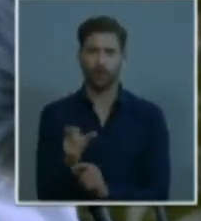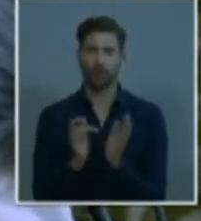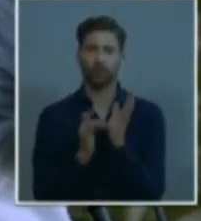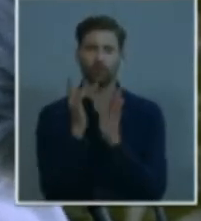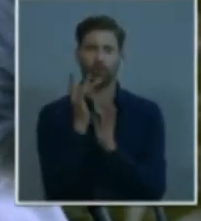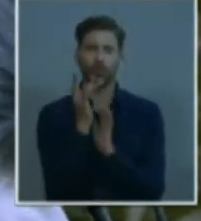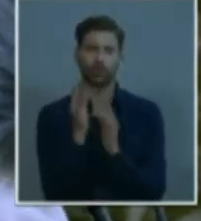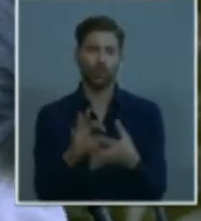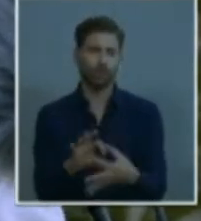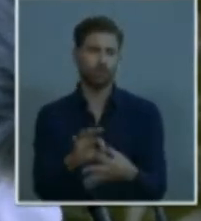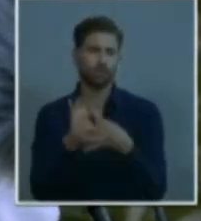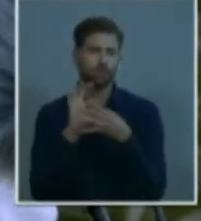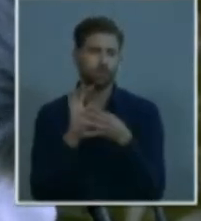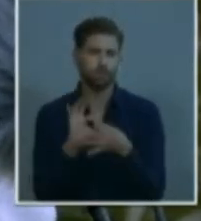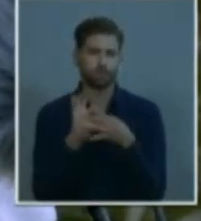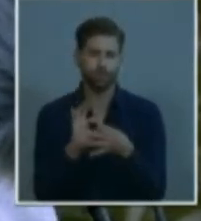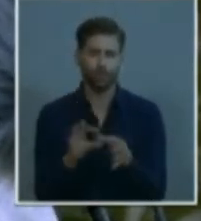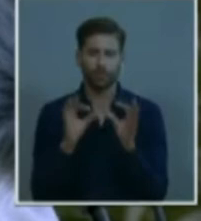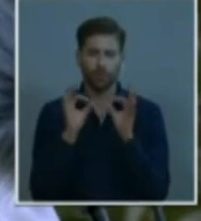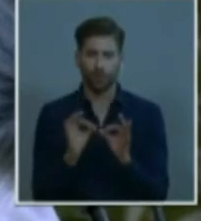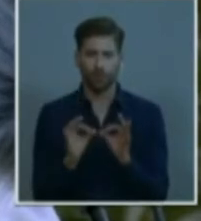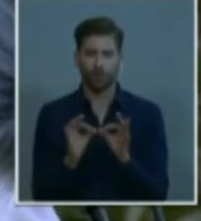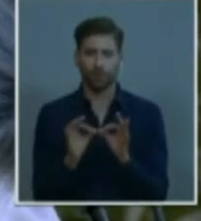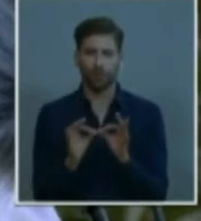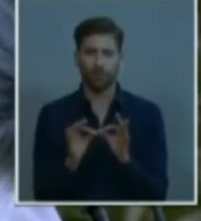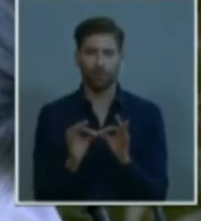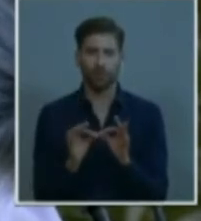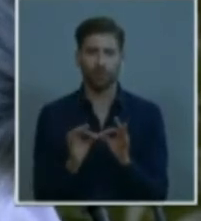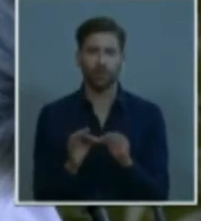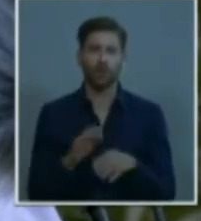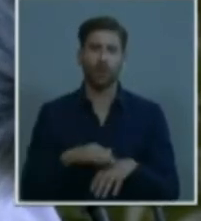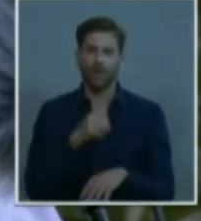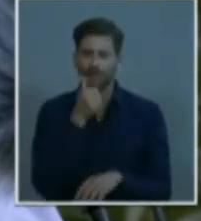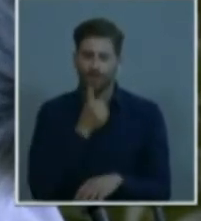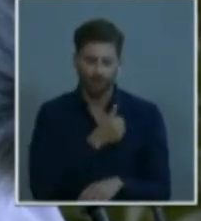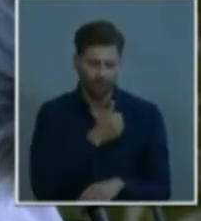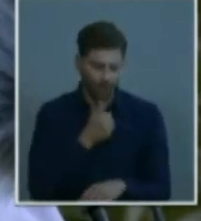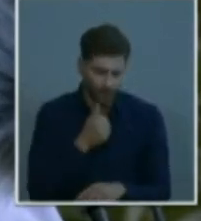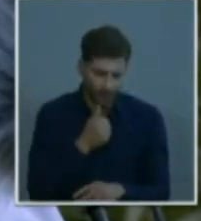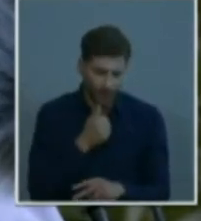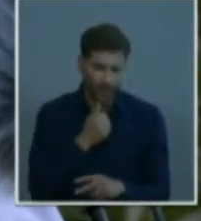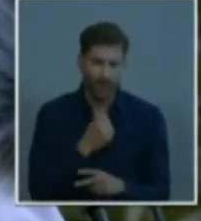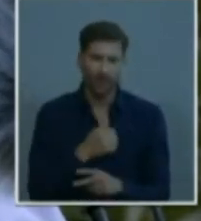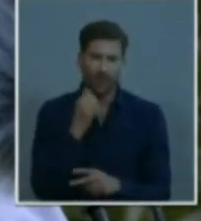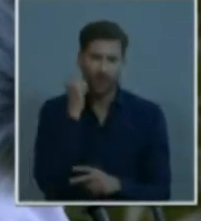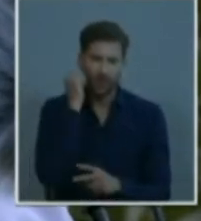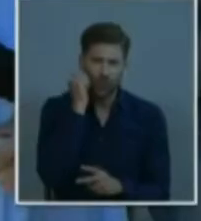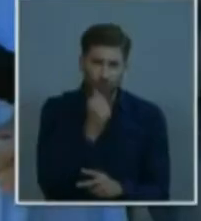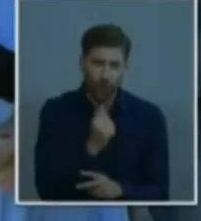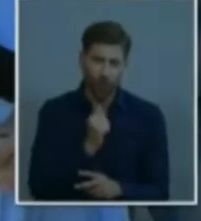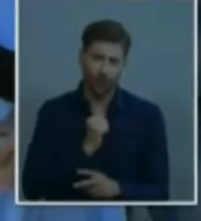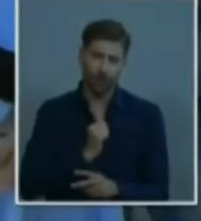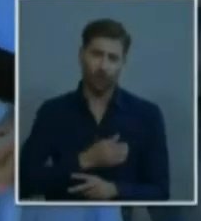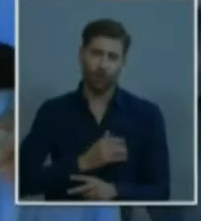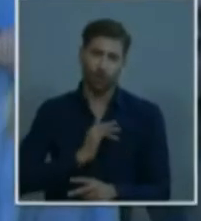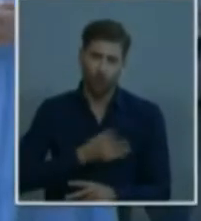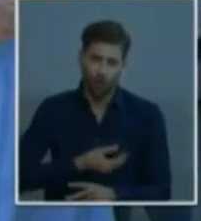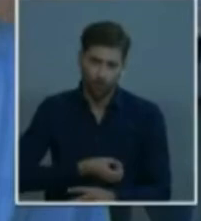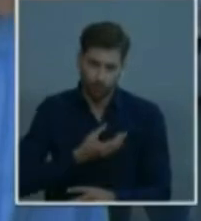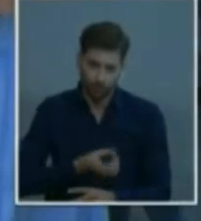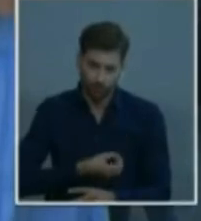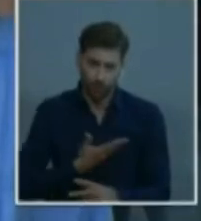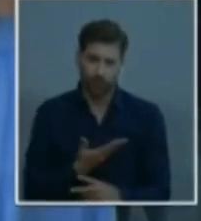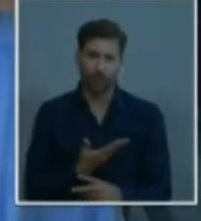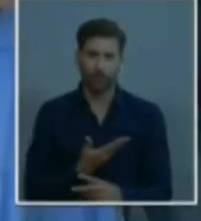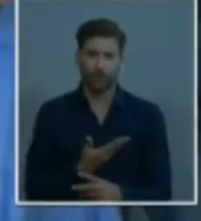Cristo, quer na humilhação, no sofrimento, na dor, na paixão,